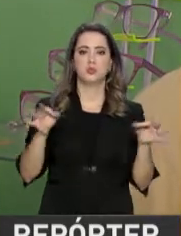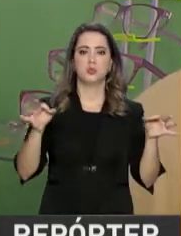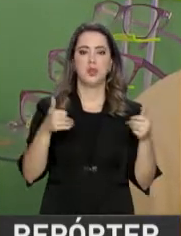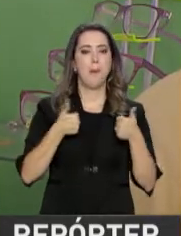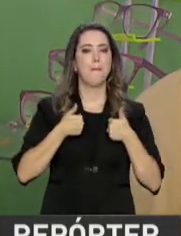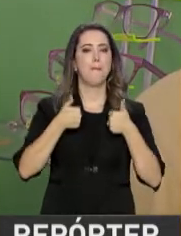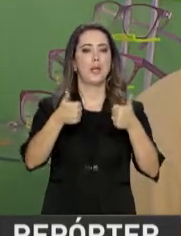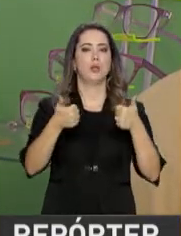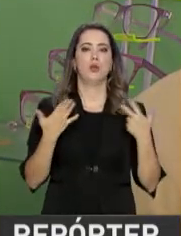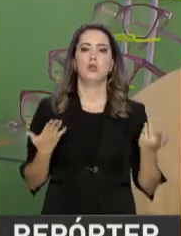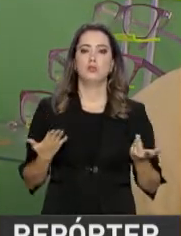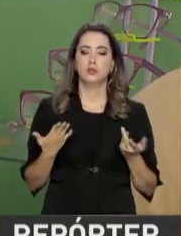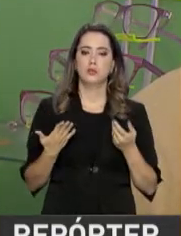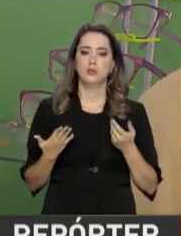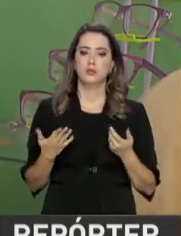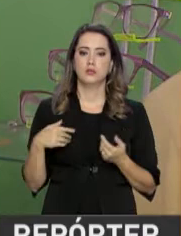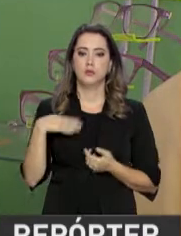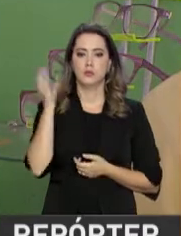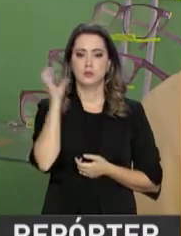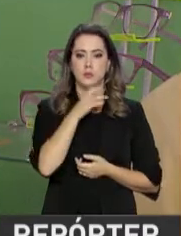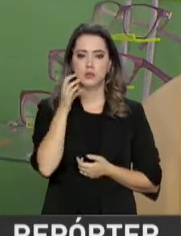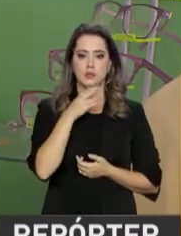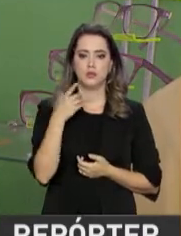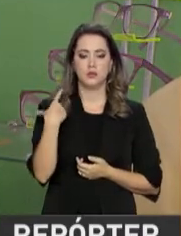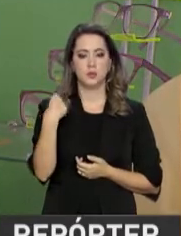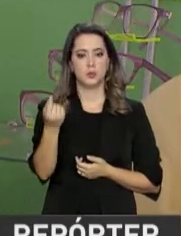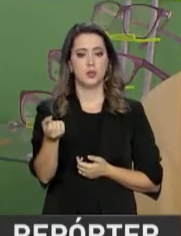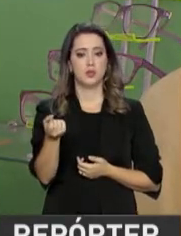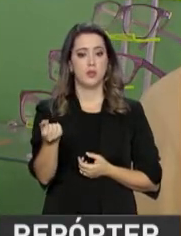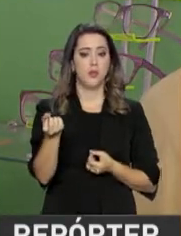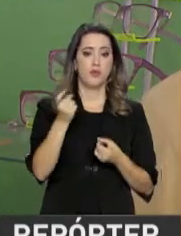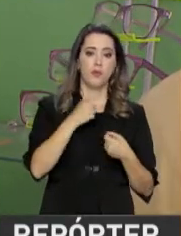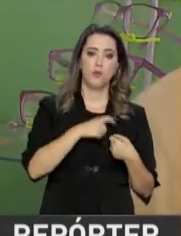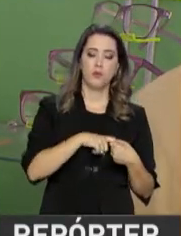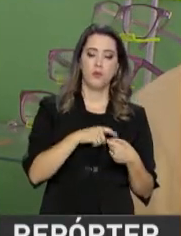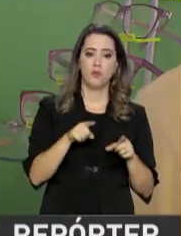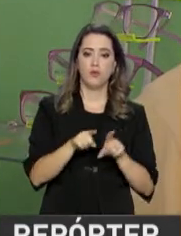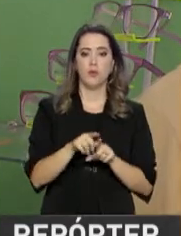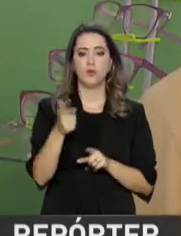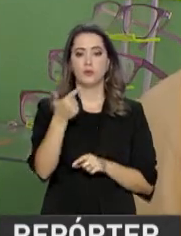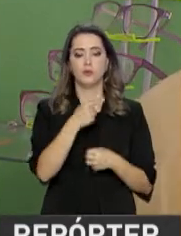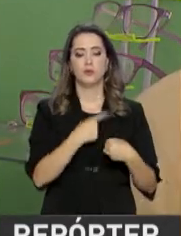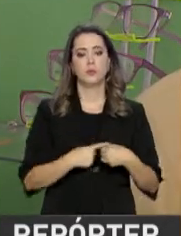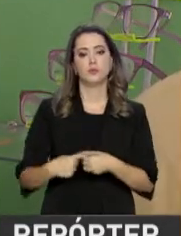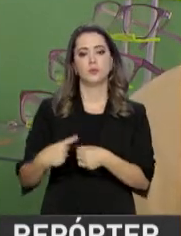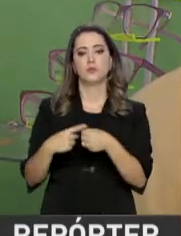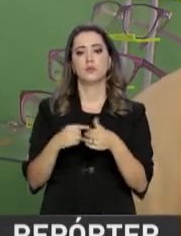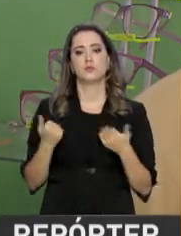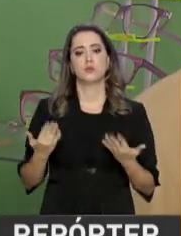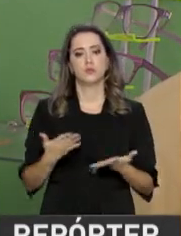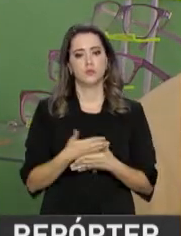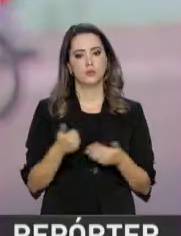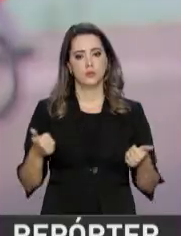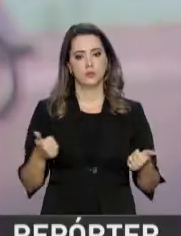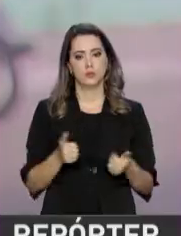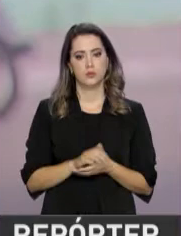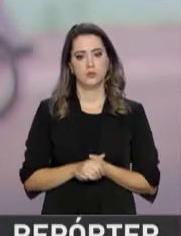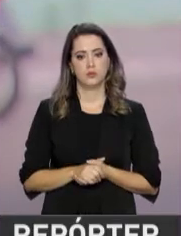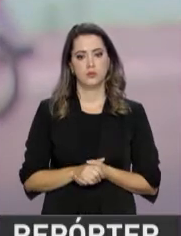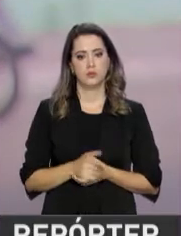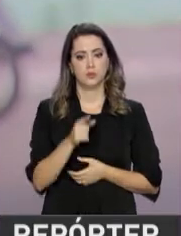pouco, porque é mais rápido para a gente sair, resolver um assunto em outra cidade. Então ficou melhor.